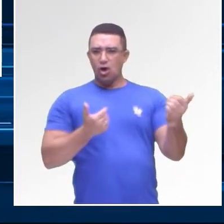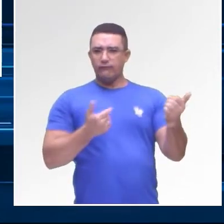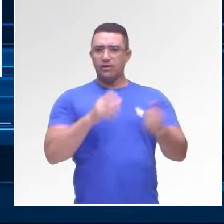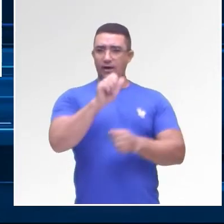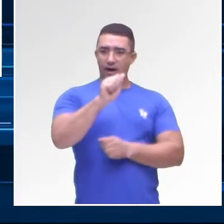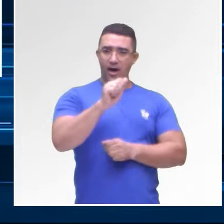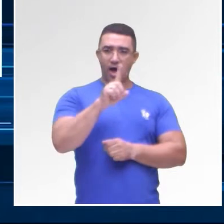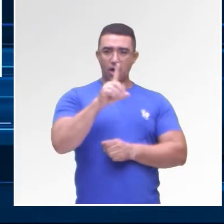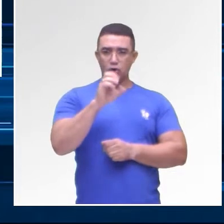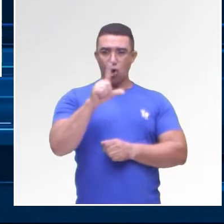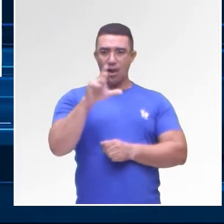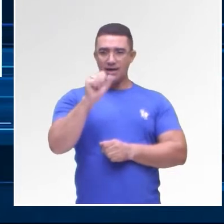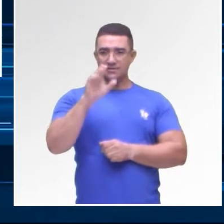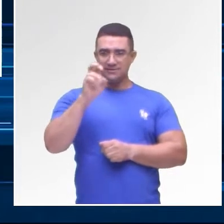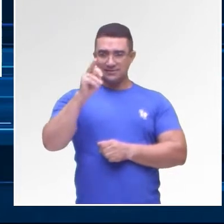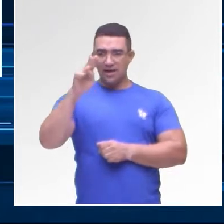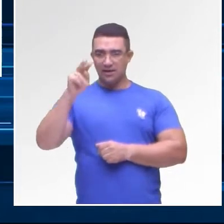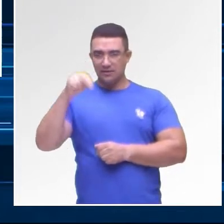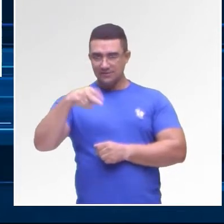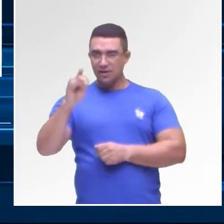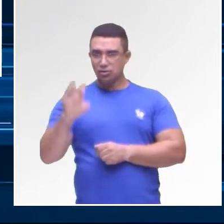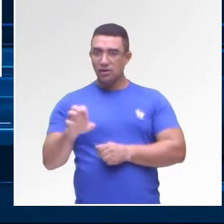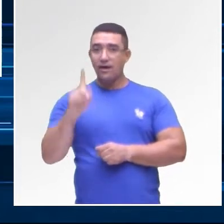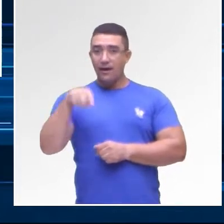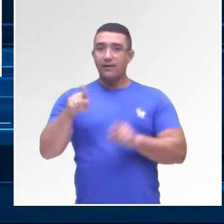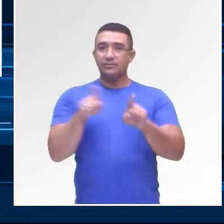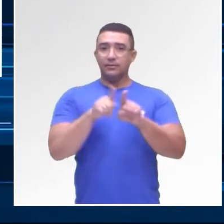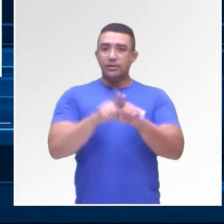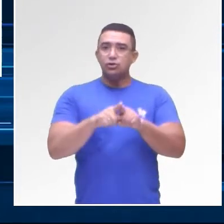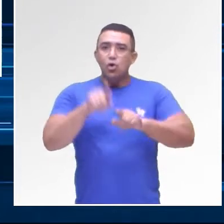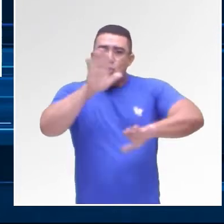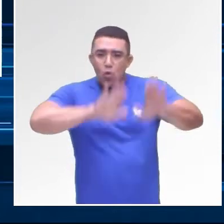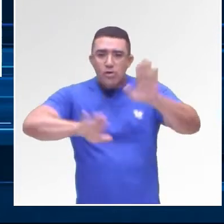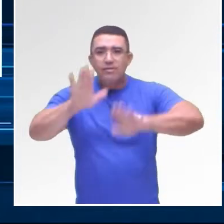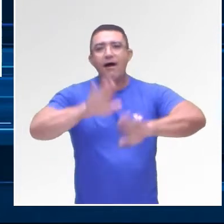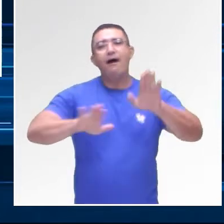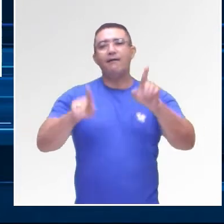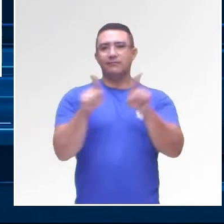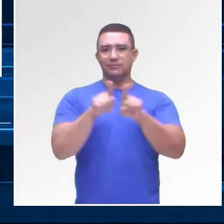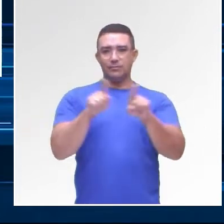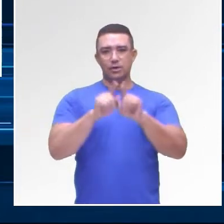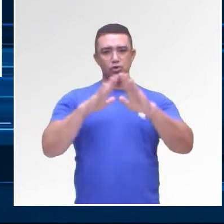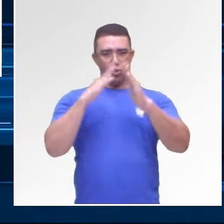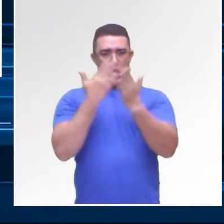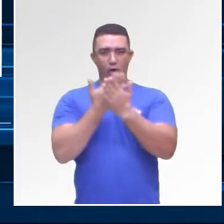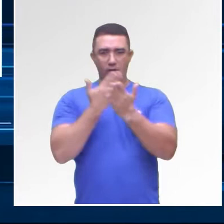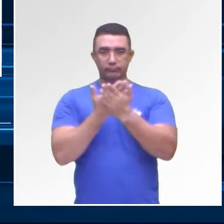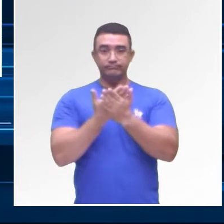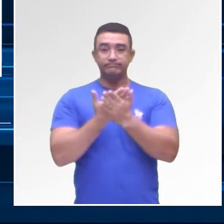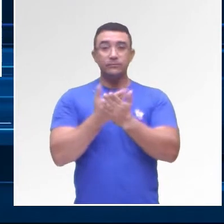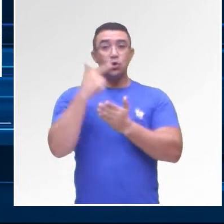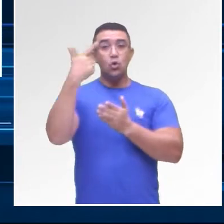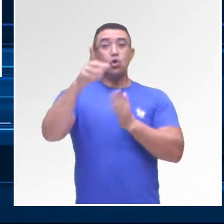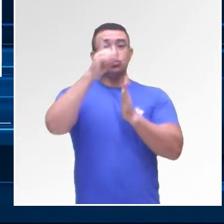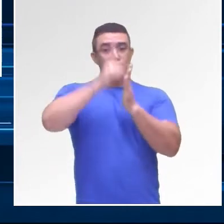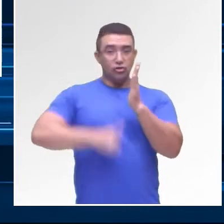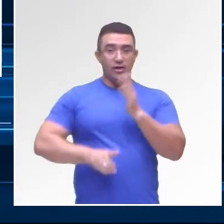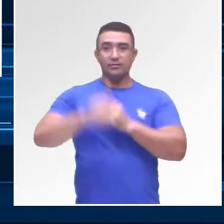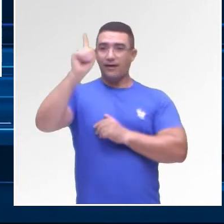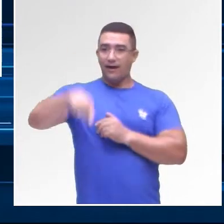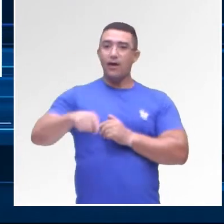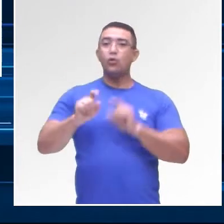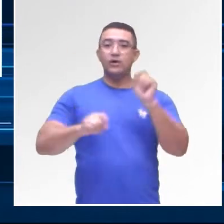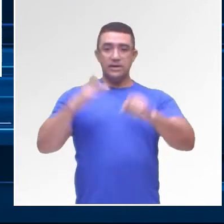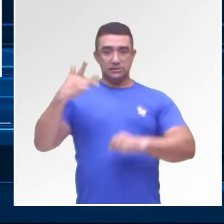pela escola. Mais um direito está relacionado à nossa saúde, sendo que